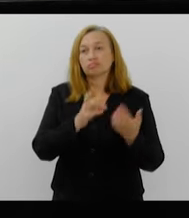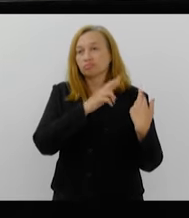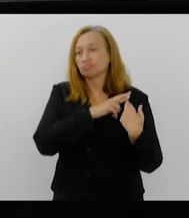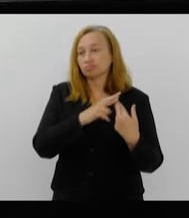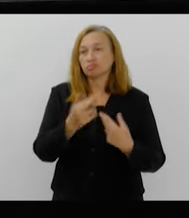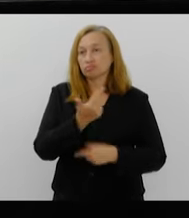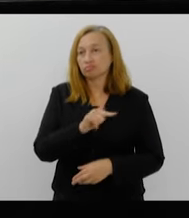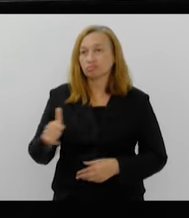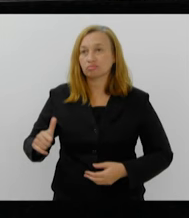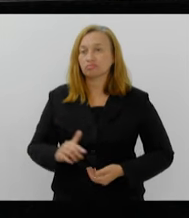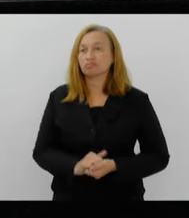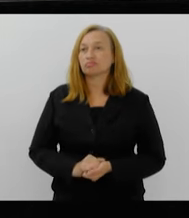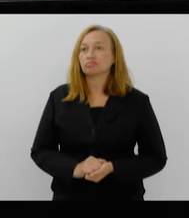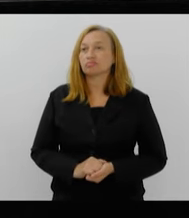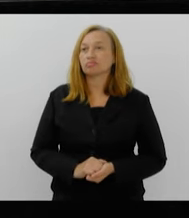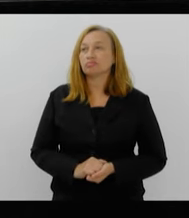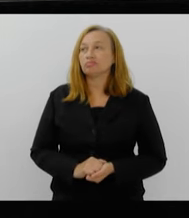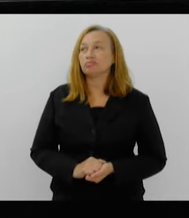porque nós tínhamos,